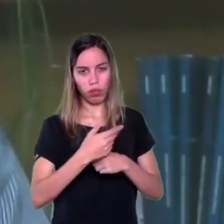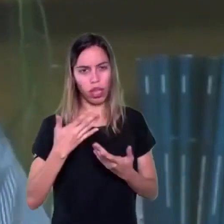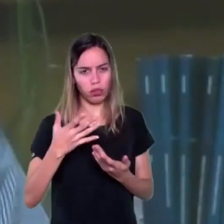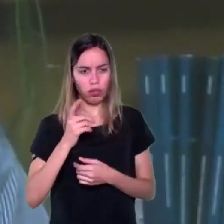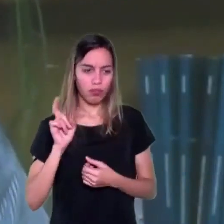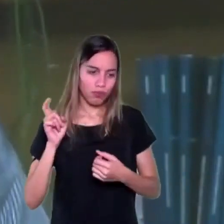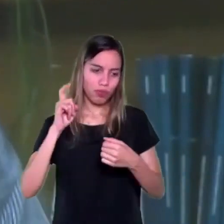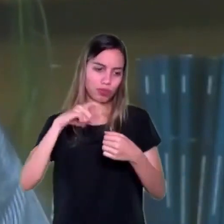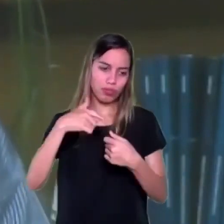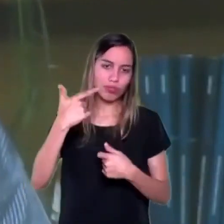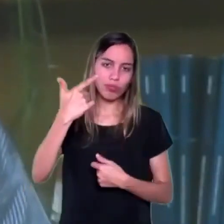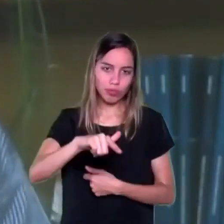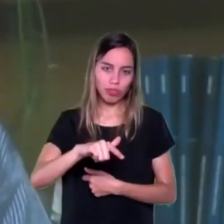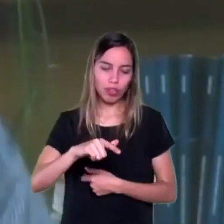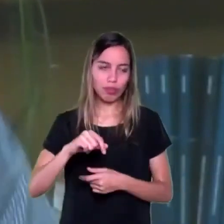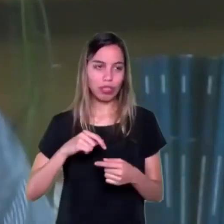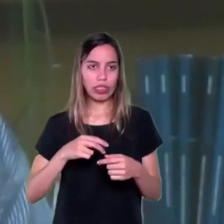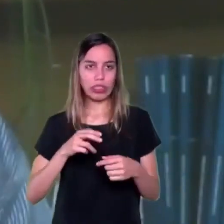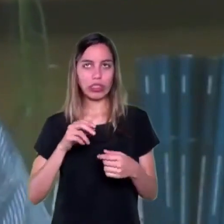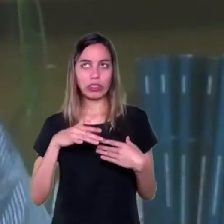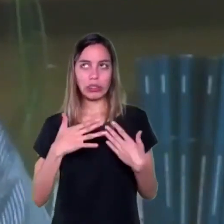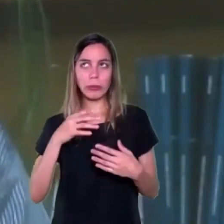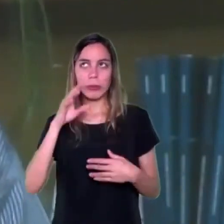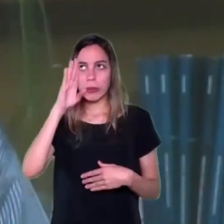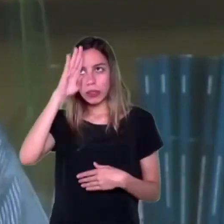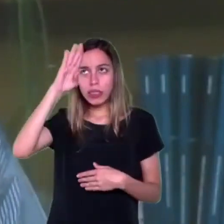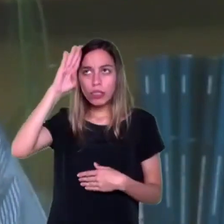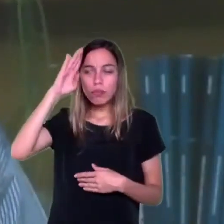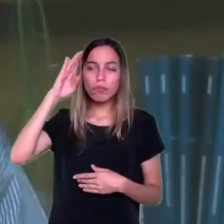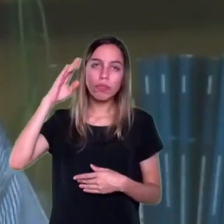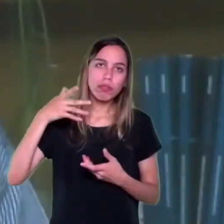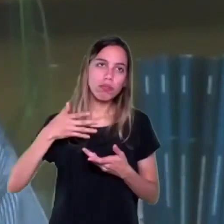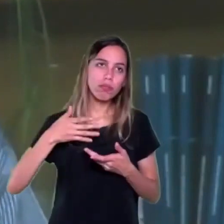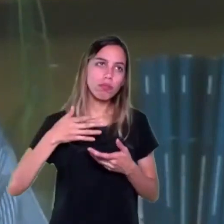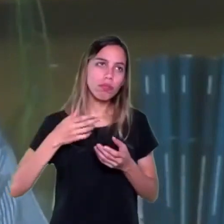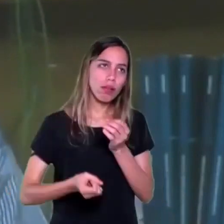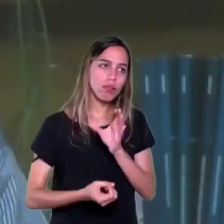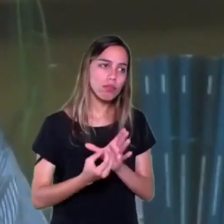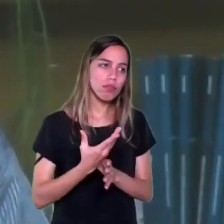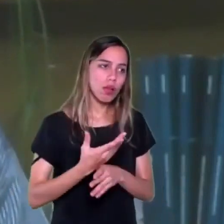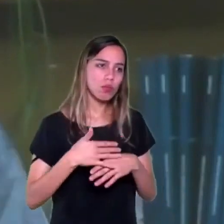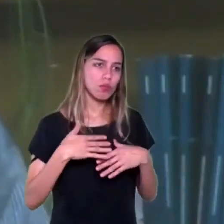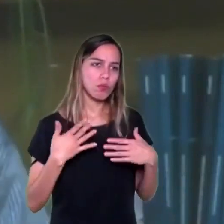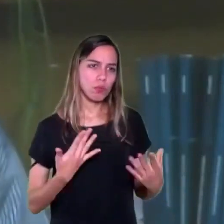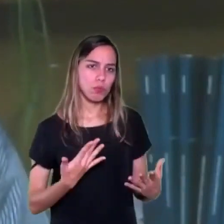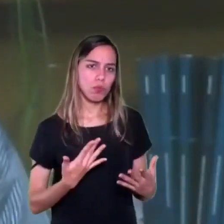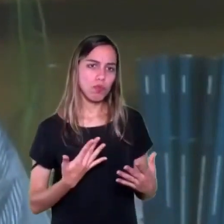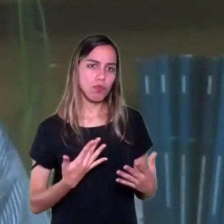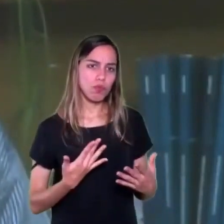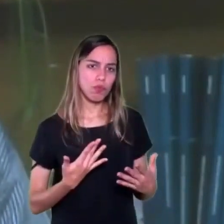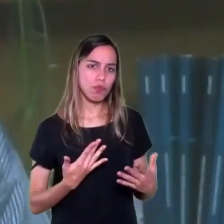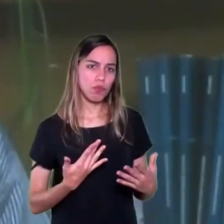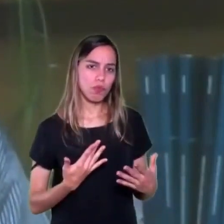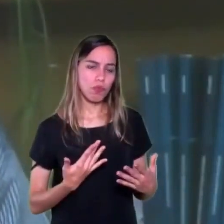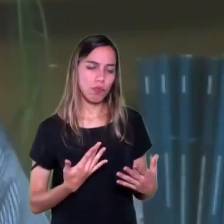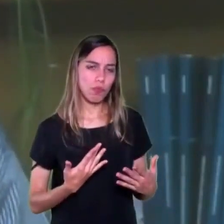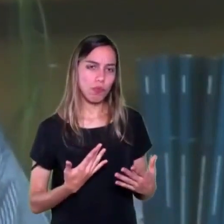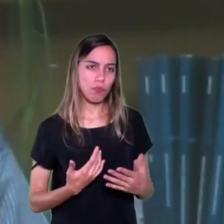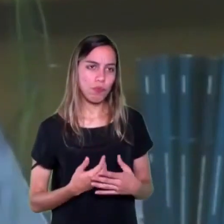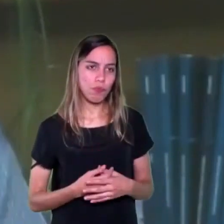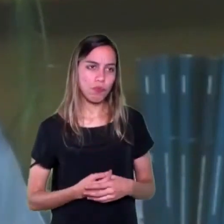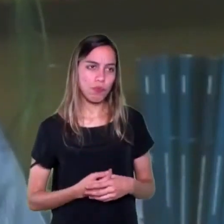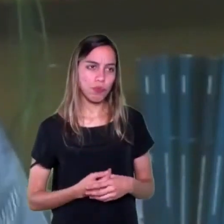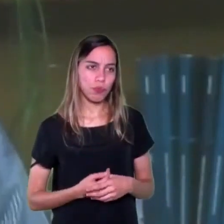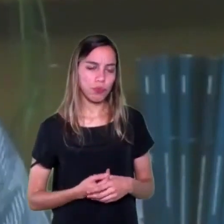então, nasceu sob a égide, né, do nosso maior literato, que é